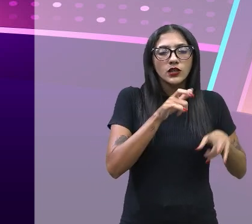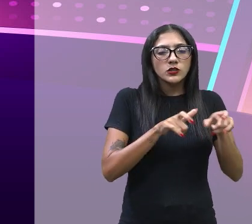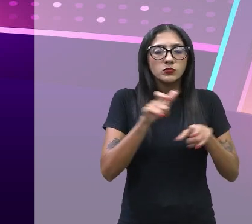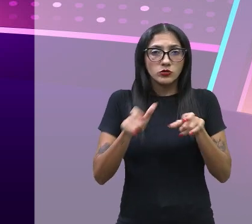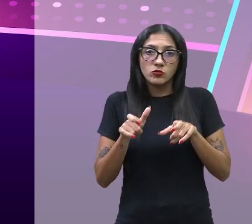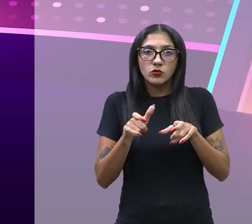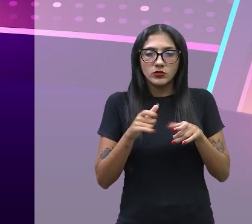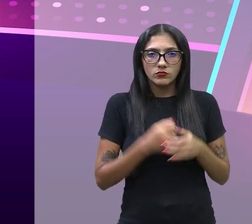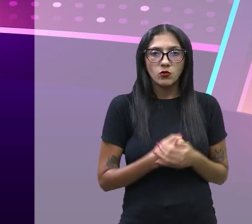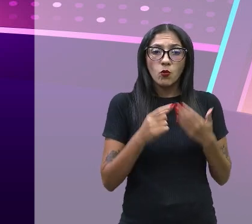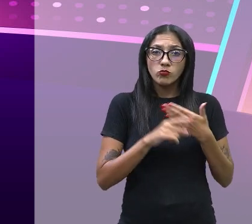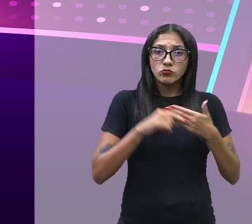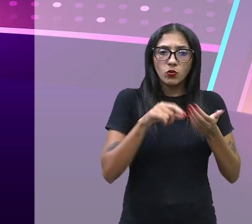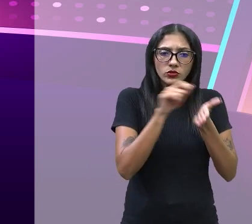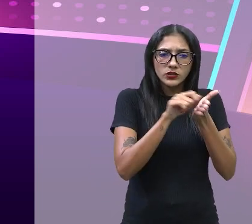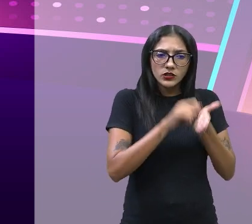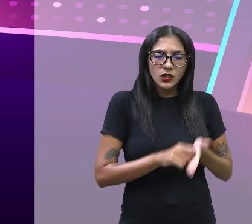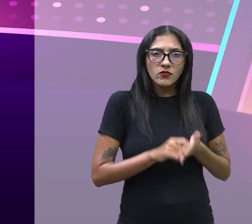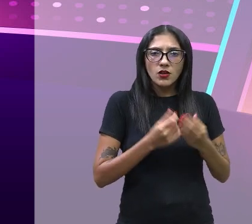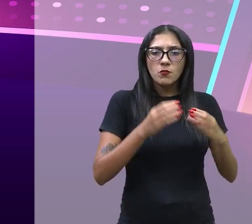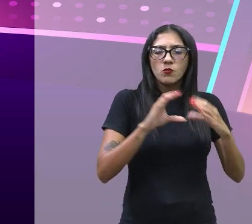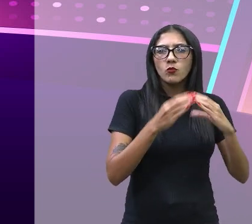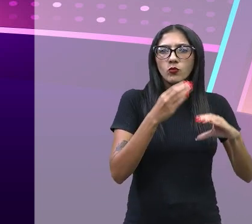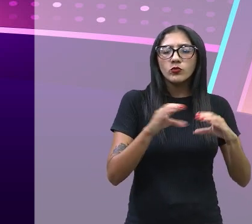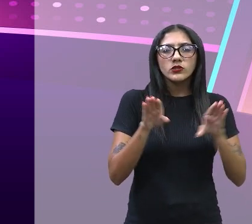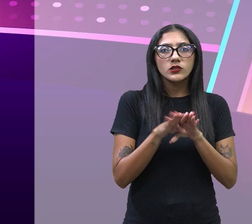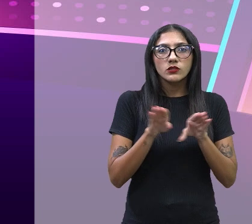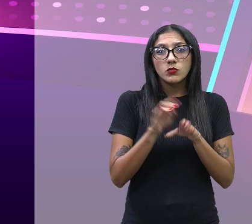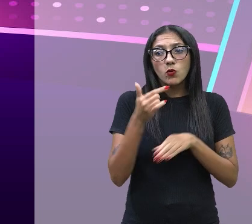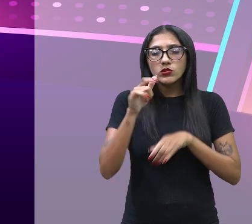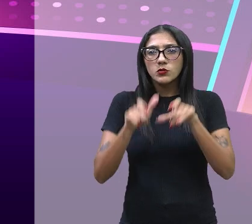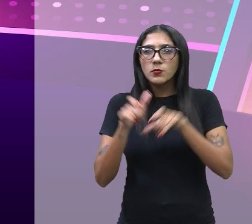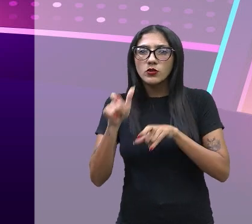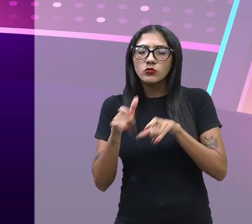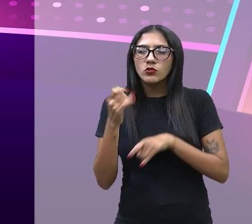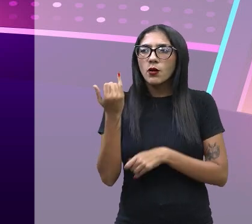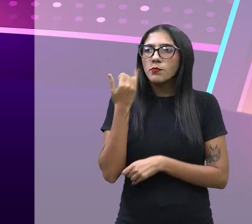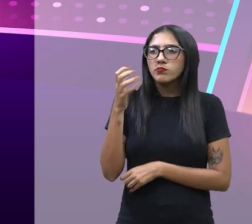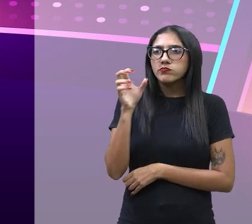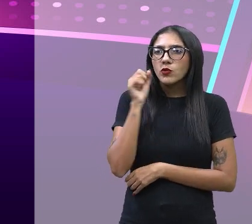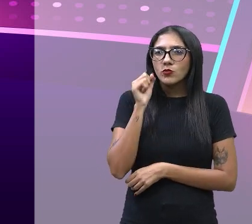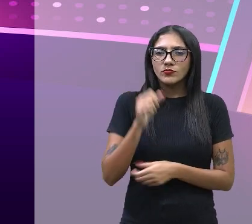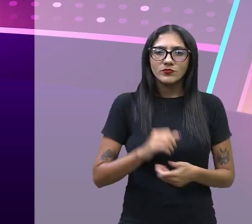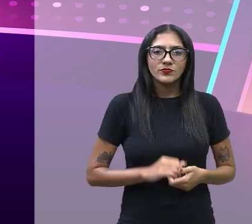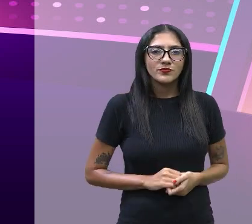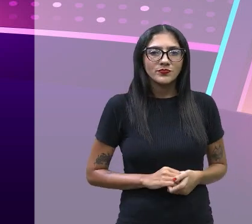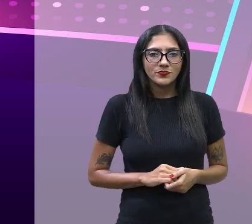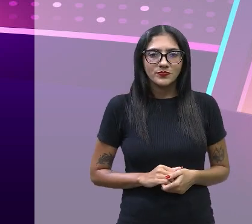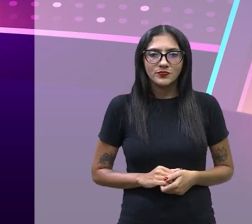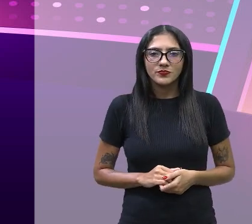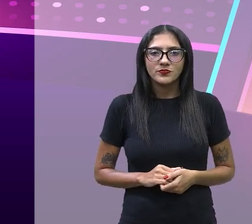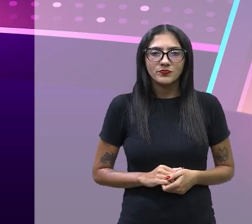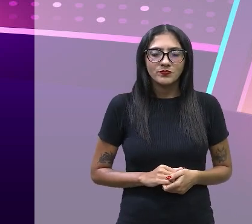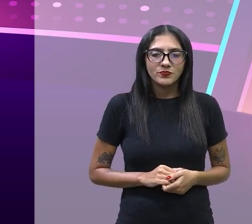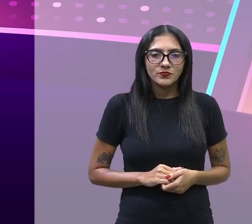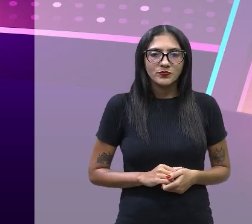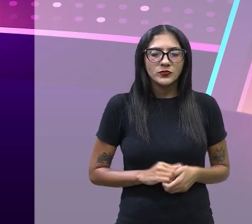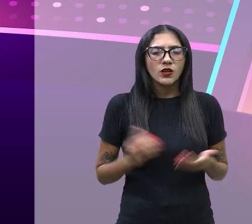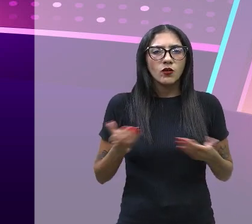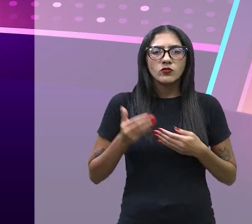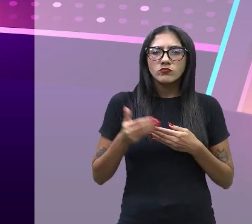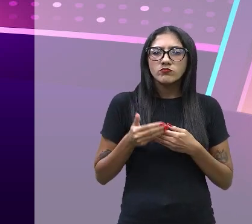para o que canta, para o que ouve, mas não paramos por aqui. Aí, vamos dar continuidade aqui a essa fala do professor